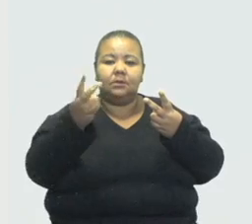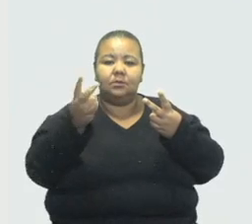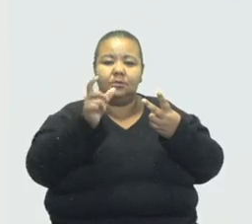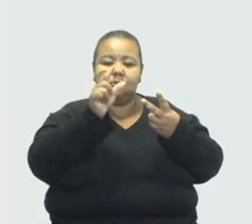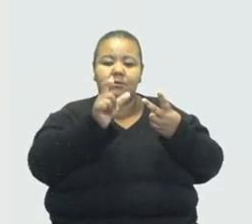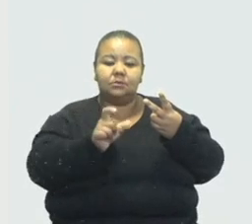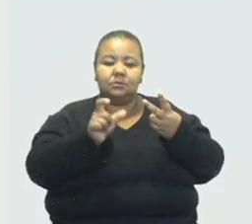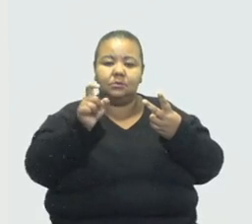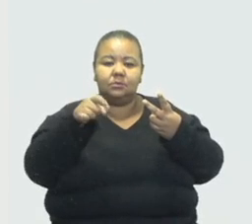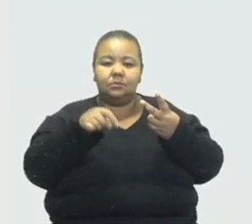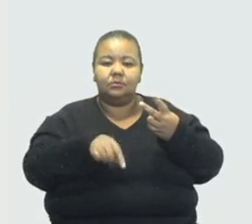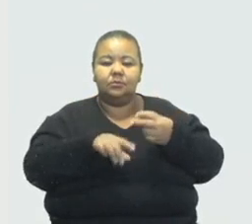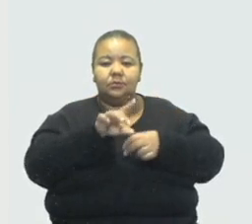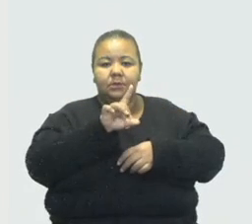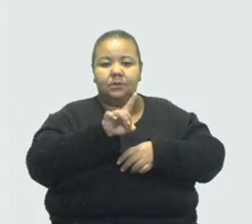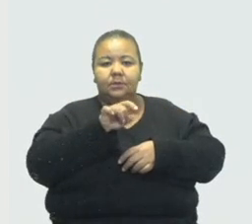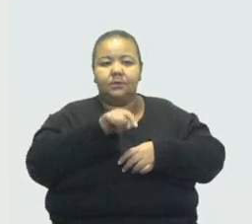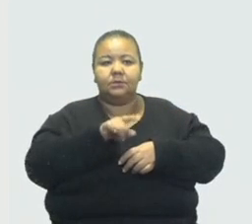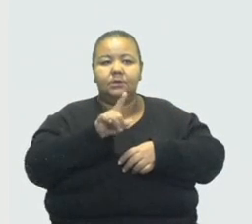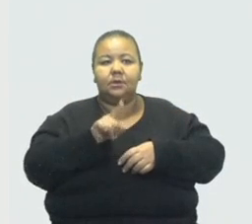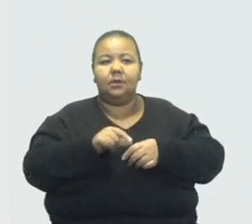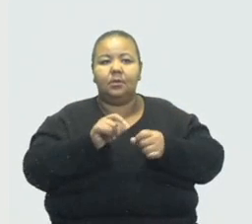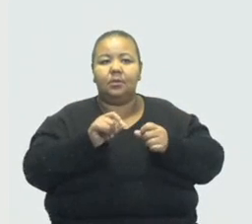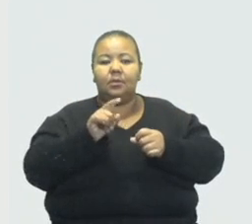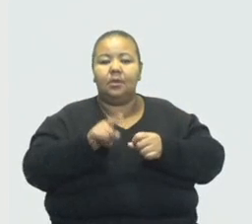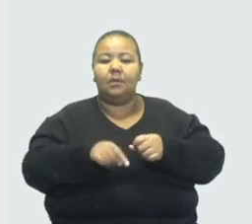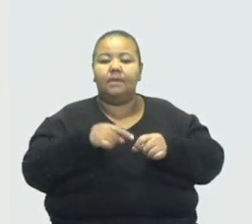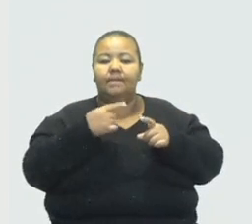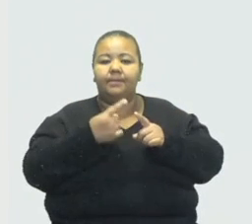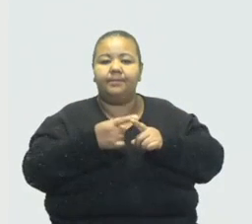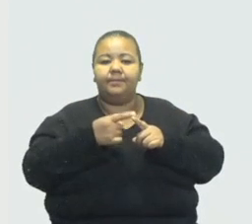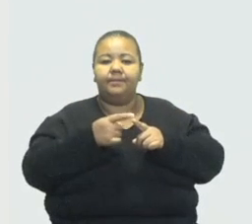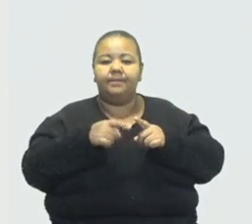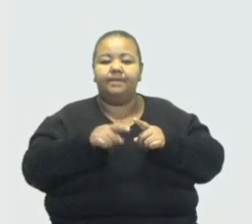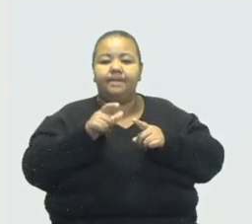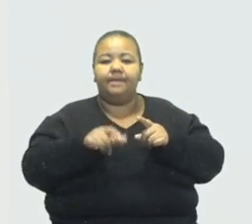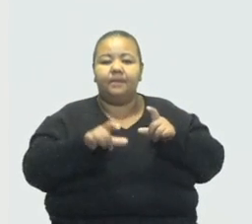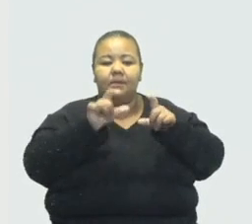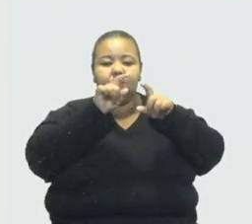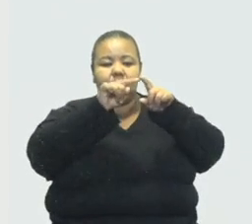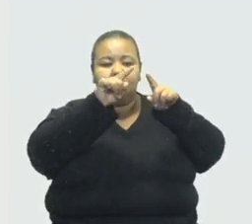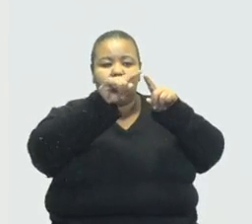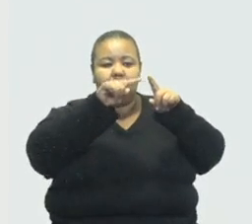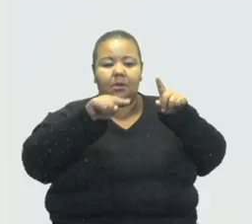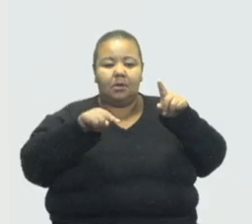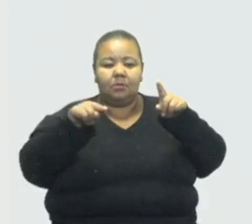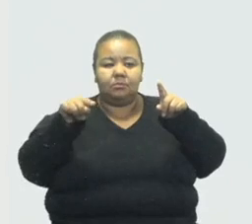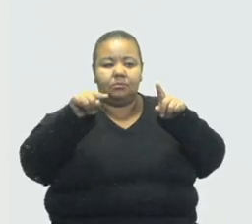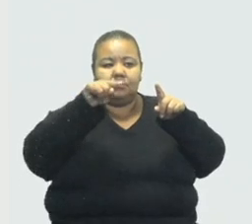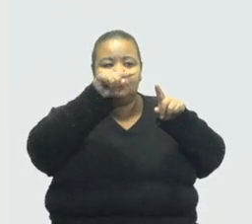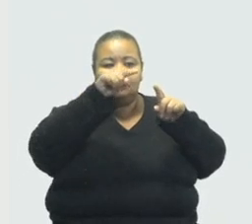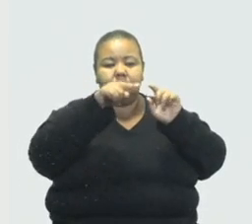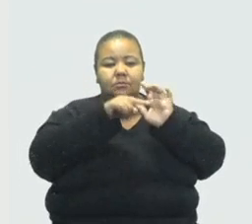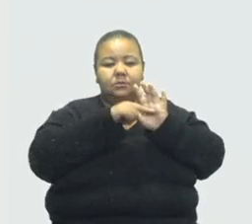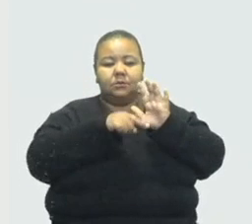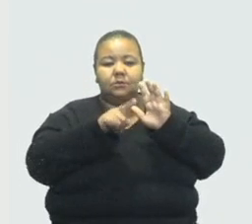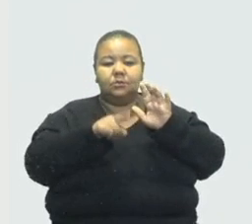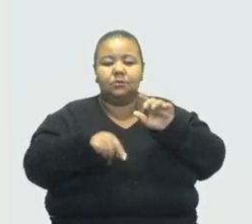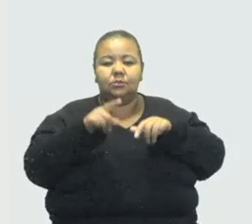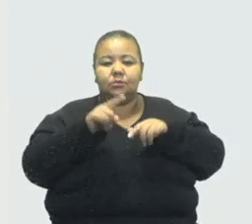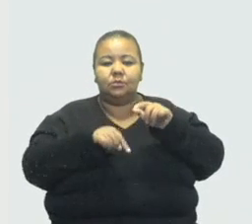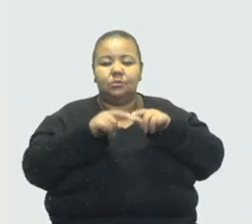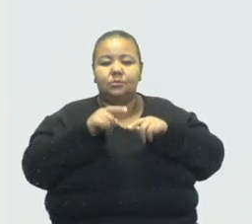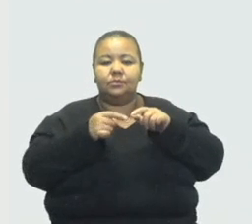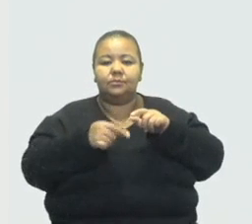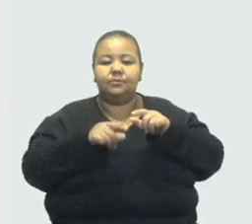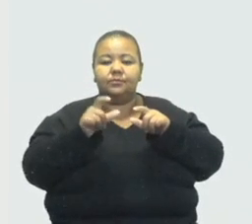colunas. O determinante é obtido por meio do produto dos elementos da diagonal principal menos o produto